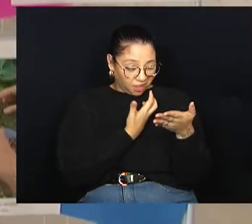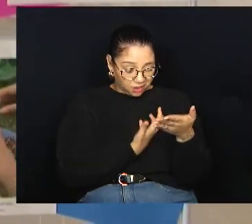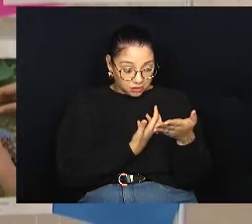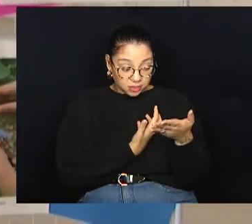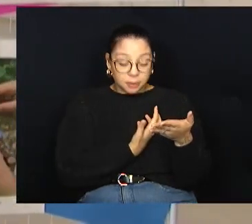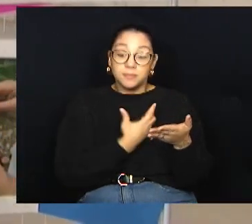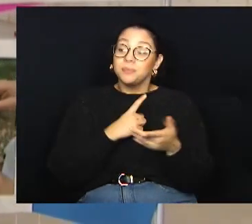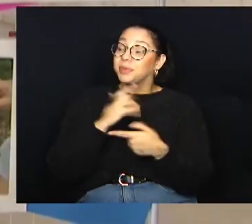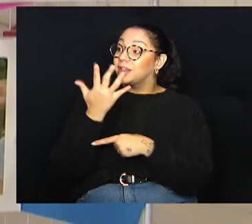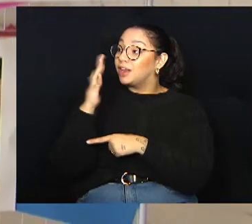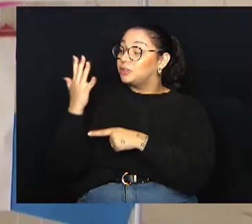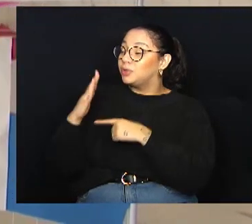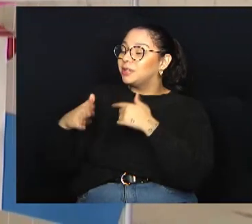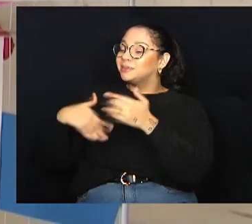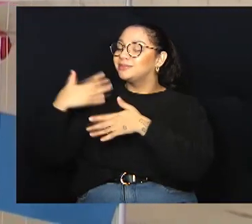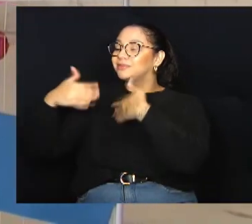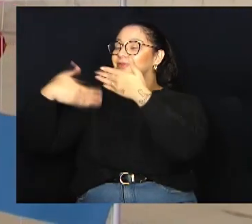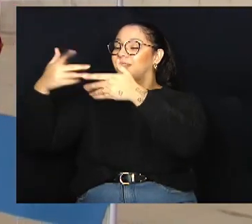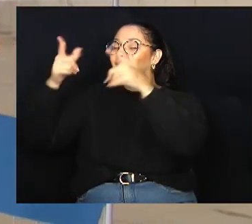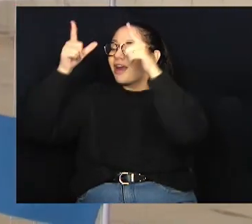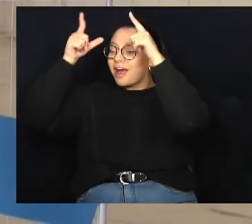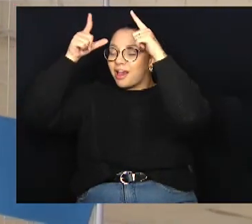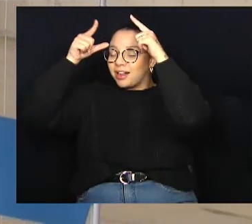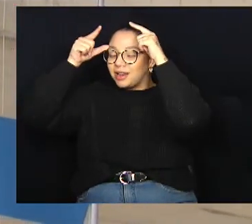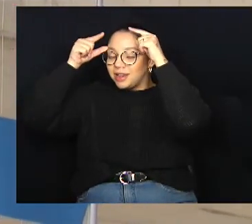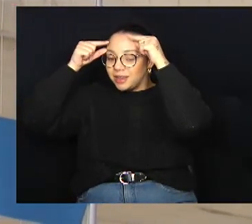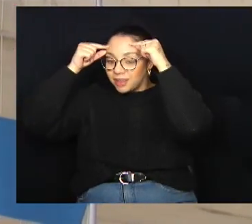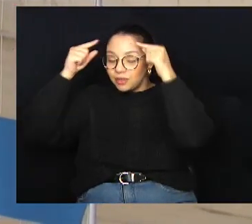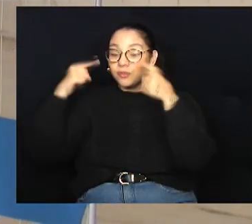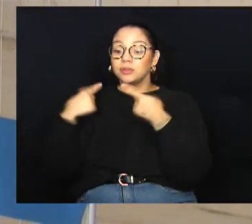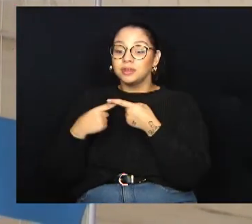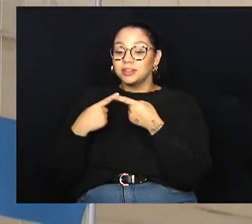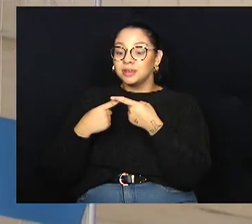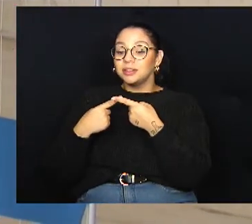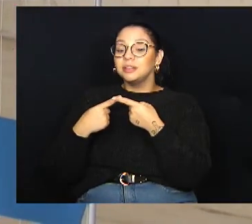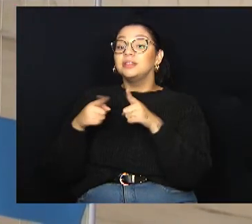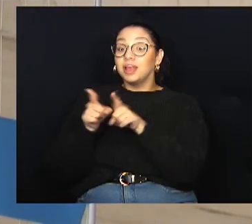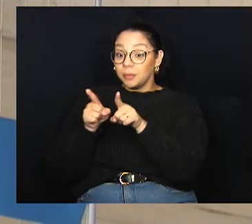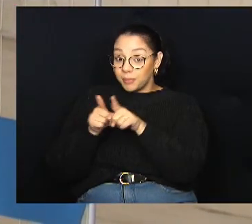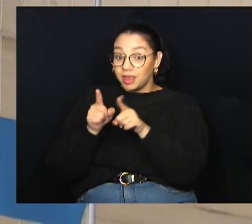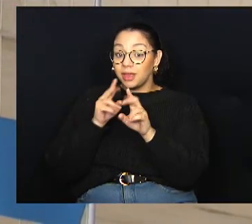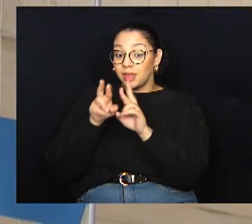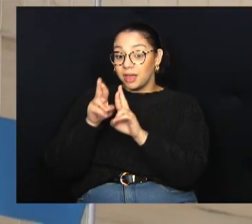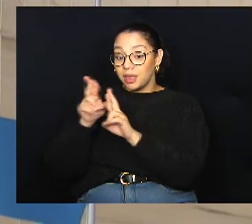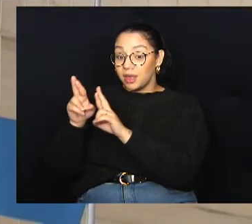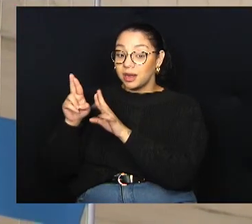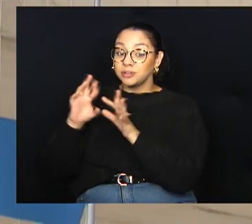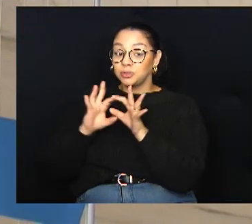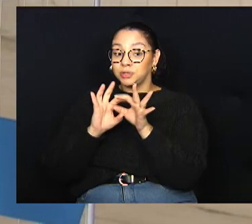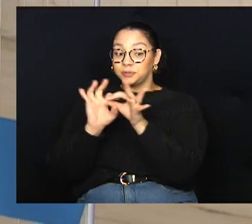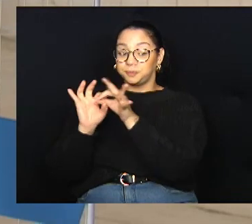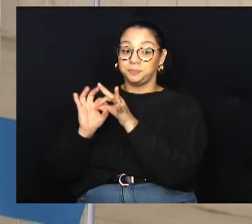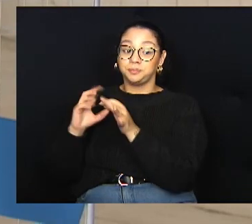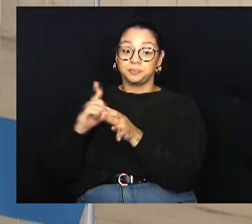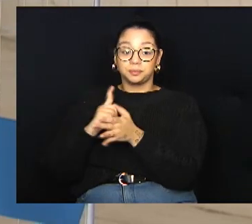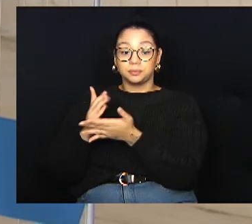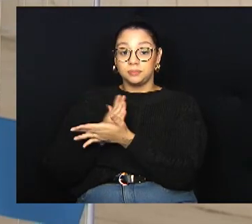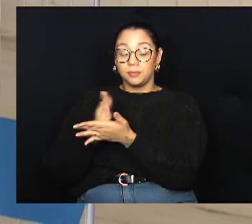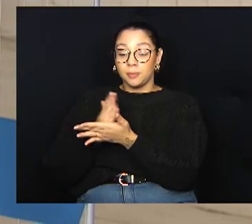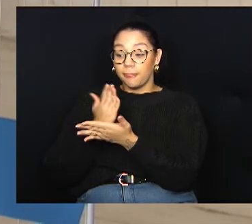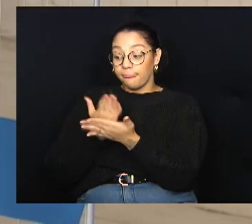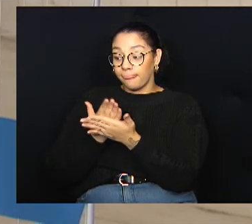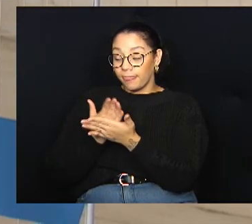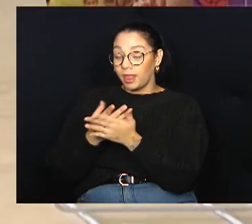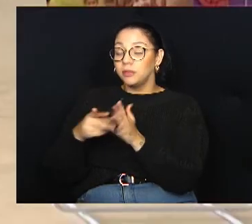desenvolve a criatividade dela, ela desenvolve as relações interpessoais delas. Tem estudos pediátricos